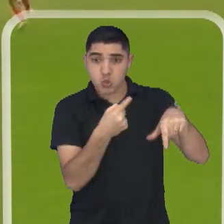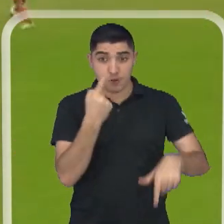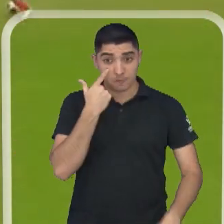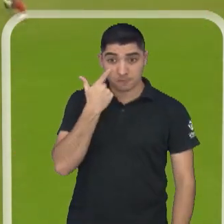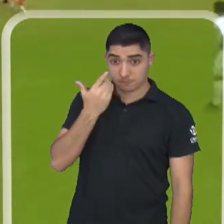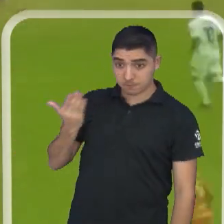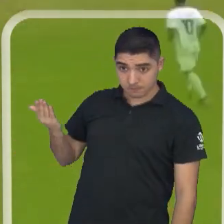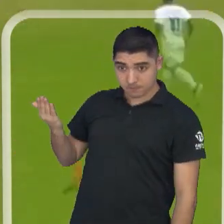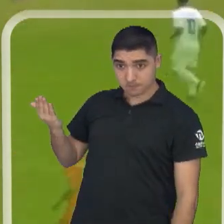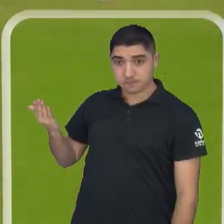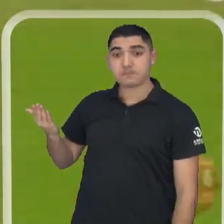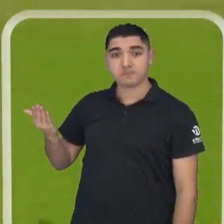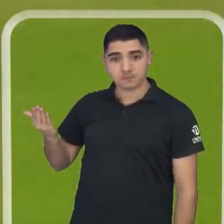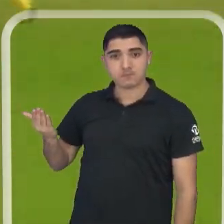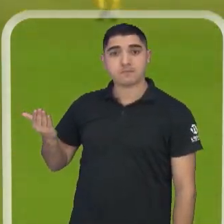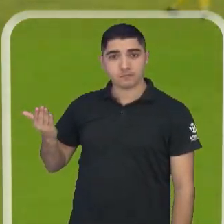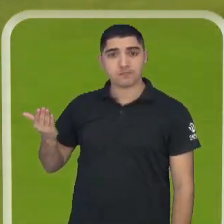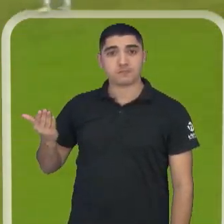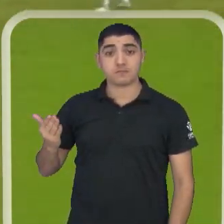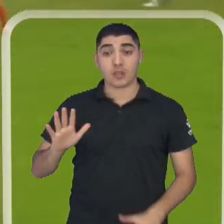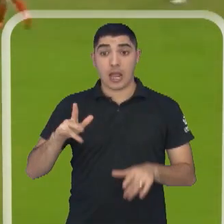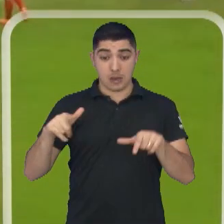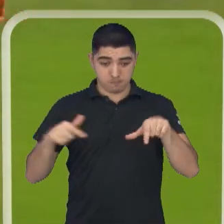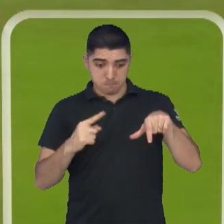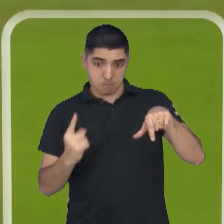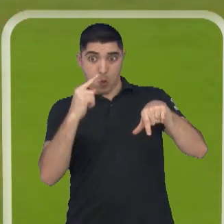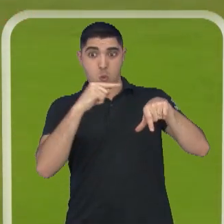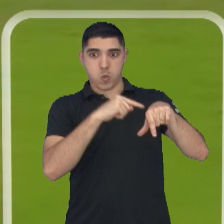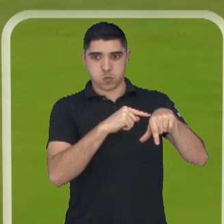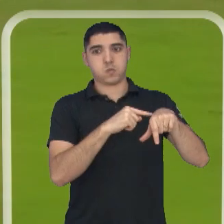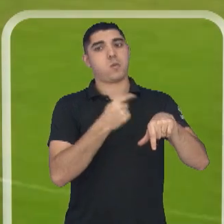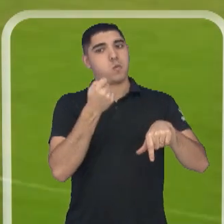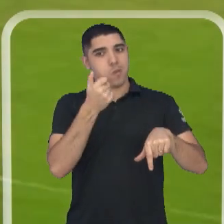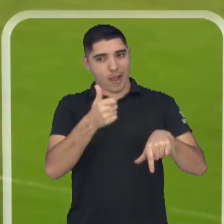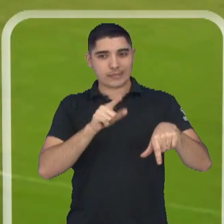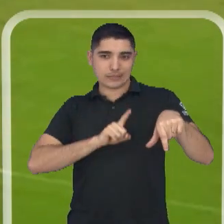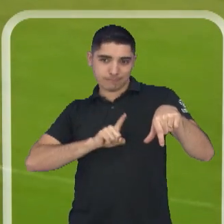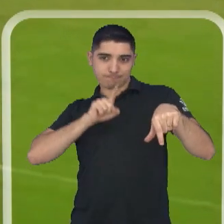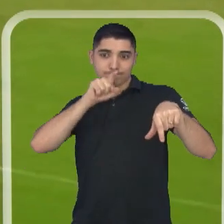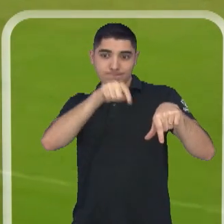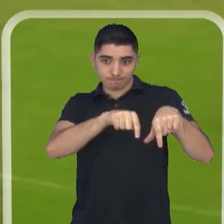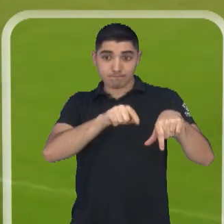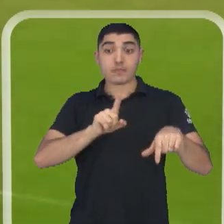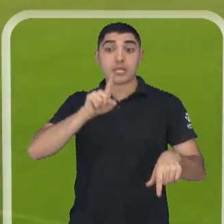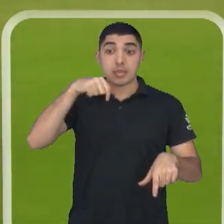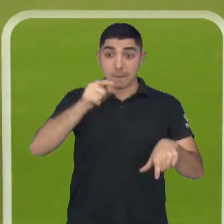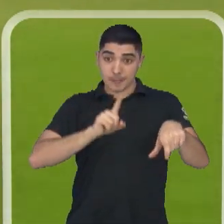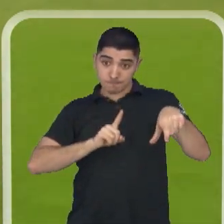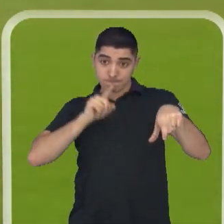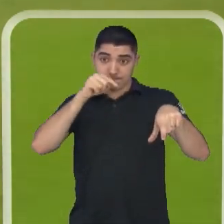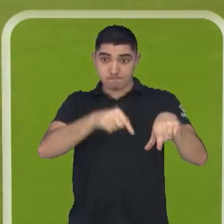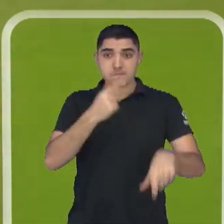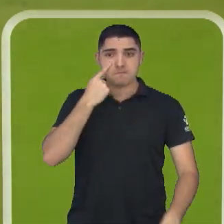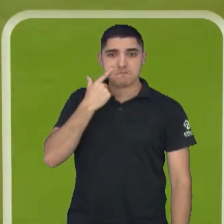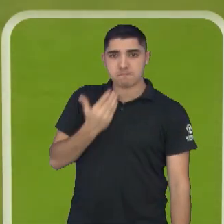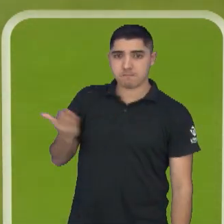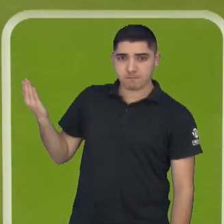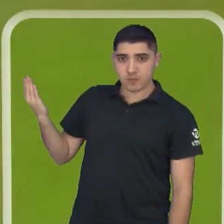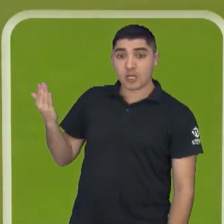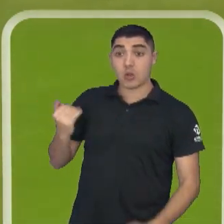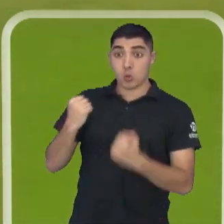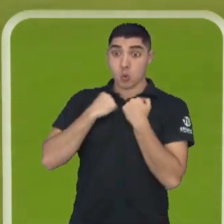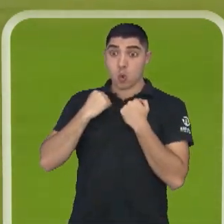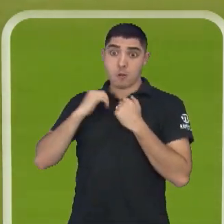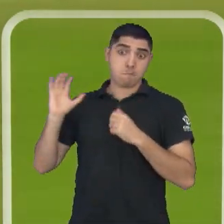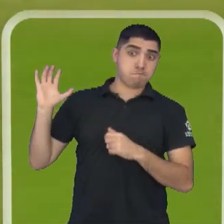Eduardo arriscou, a bola desviou em Caio César, saindo para escanteio. Na cobrança, Carlos Eduardo bateu direto pro gol e